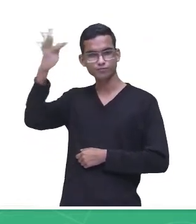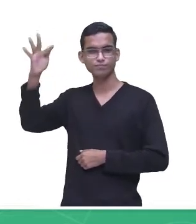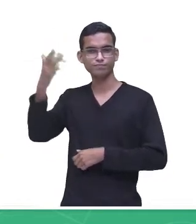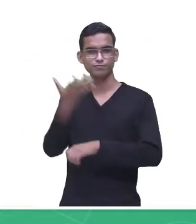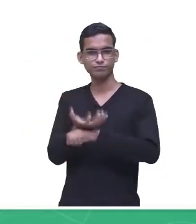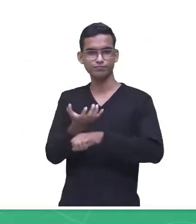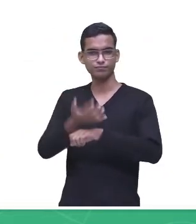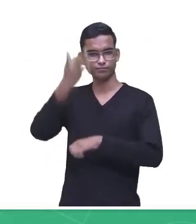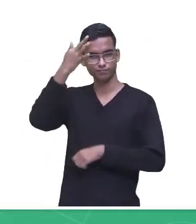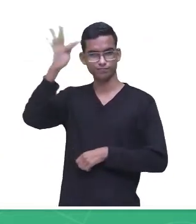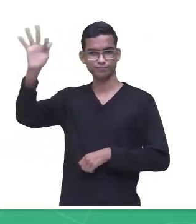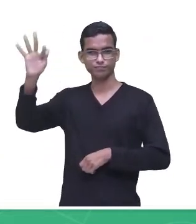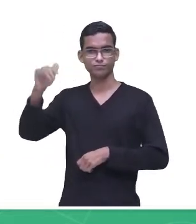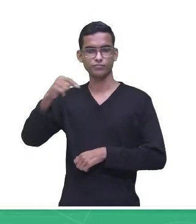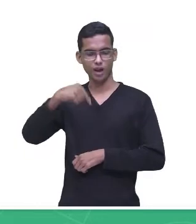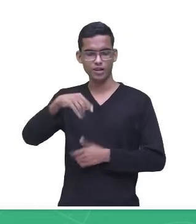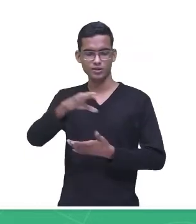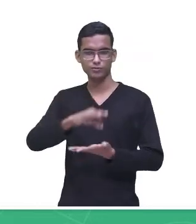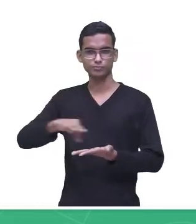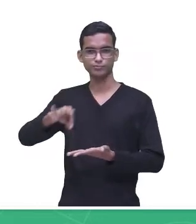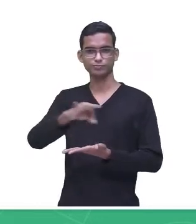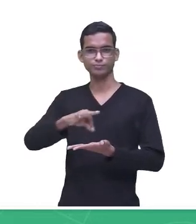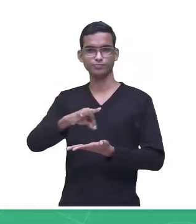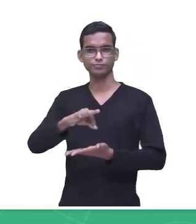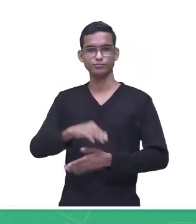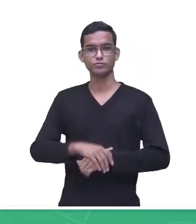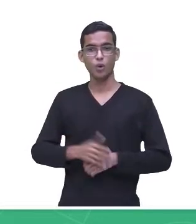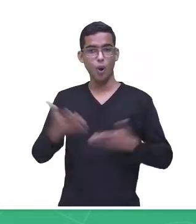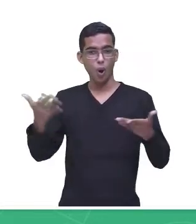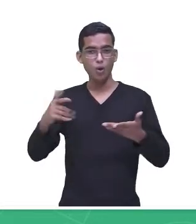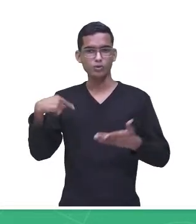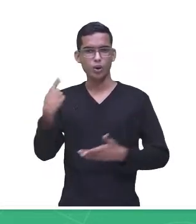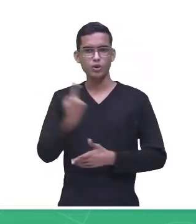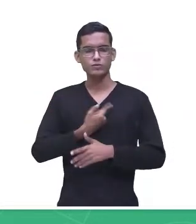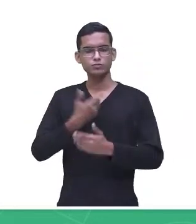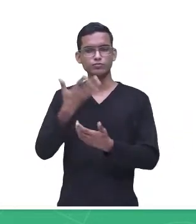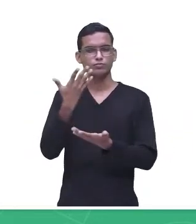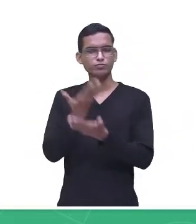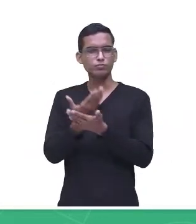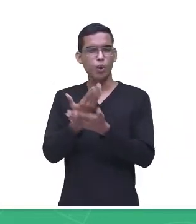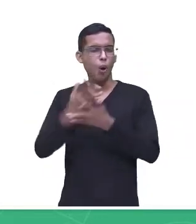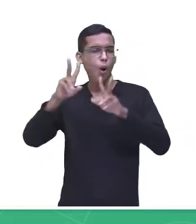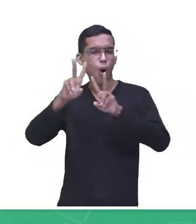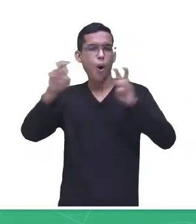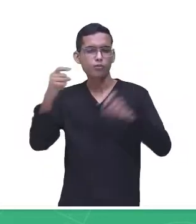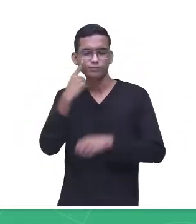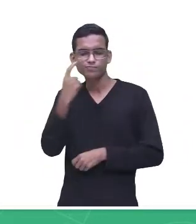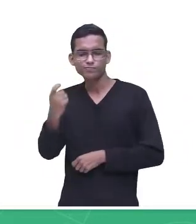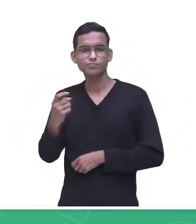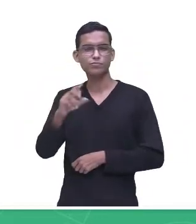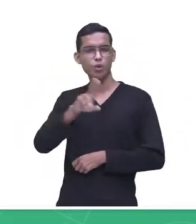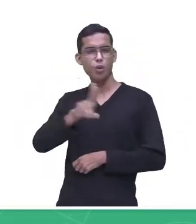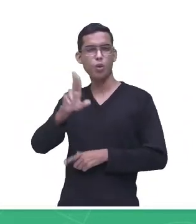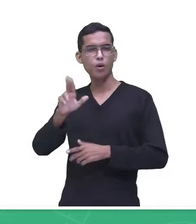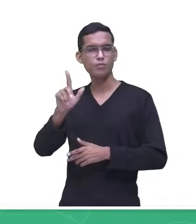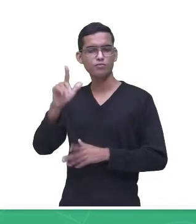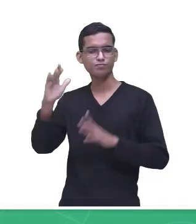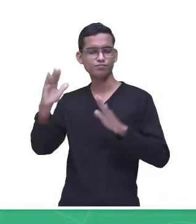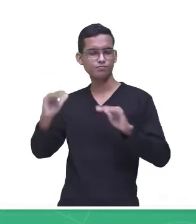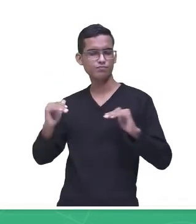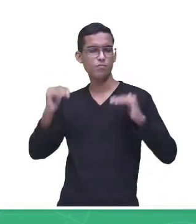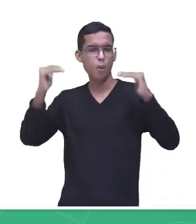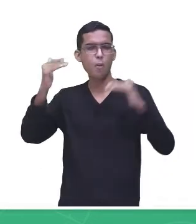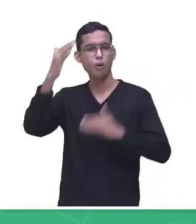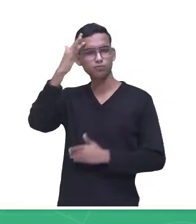CEMIAN. E vamos hoje trabalhar uma aula muito interessante, um dos nomes mais importantes do processo do